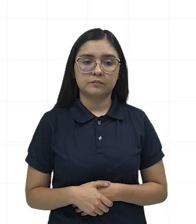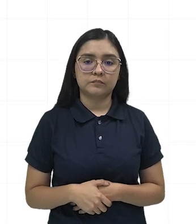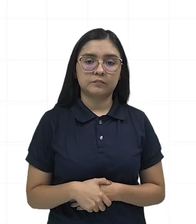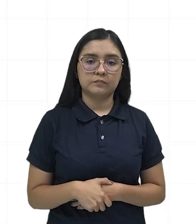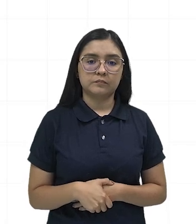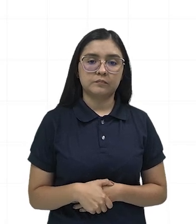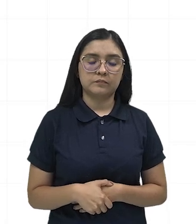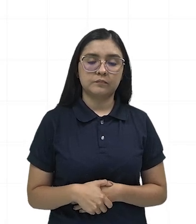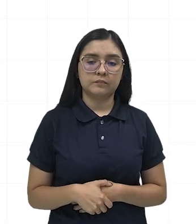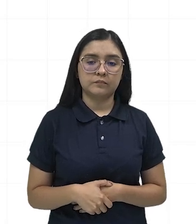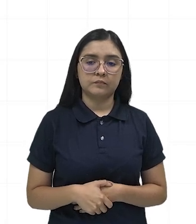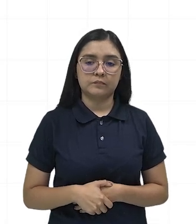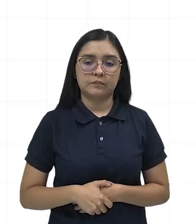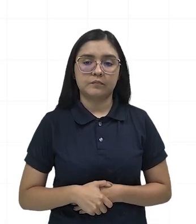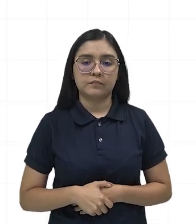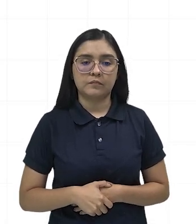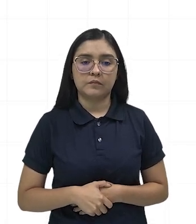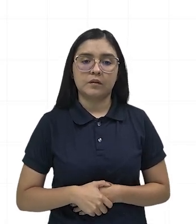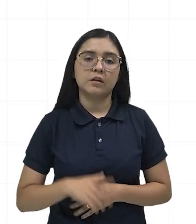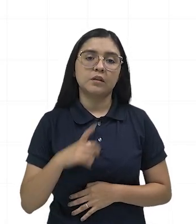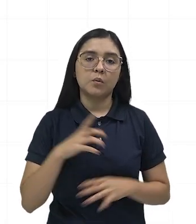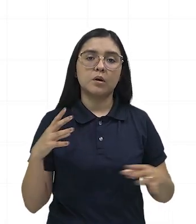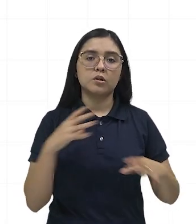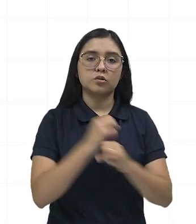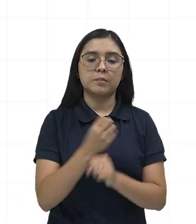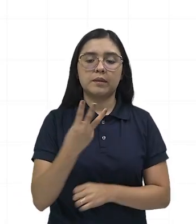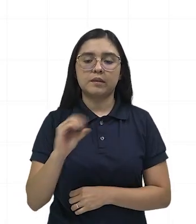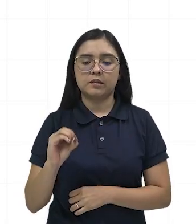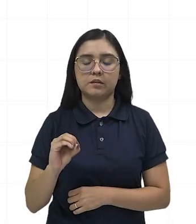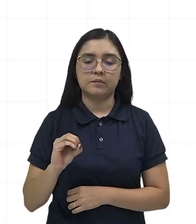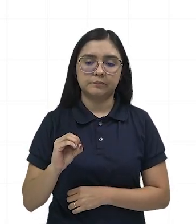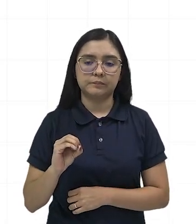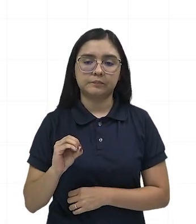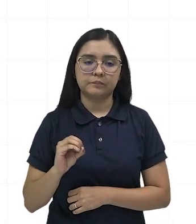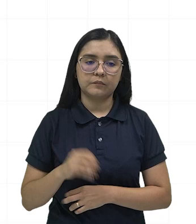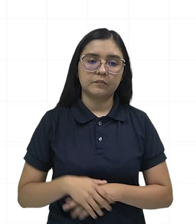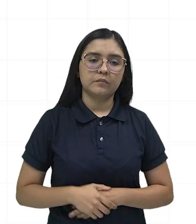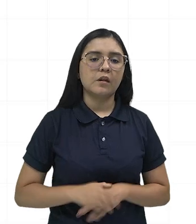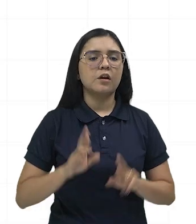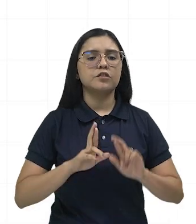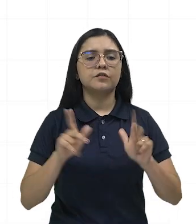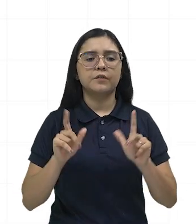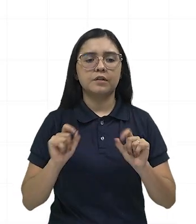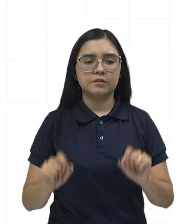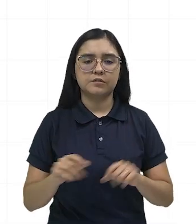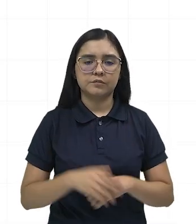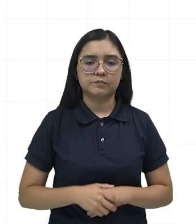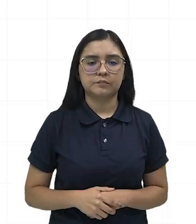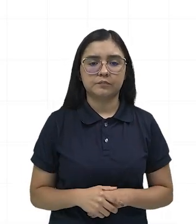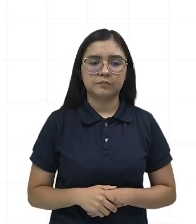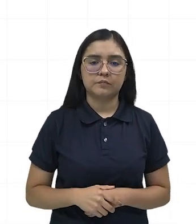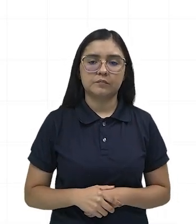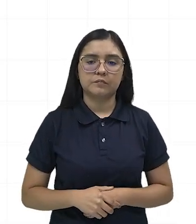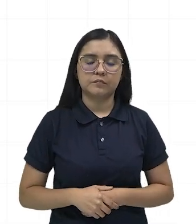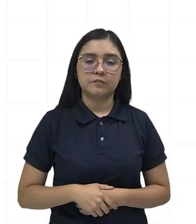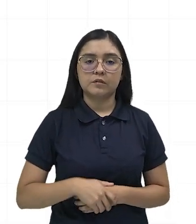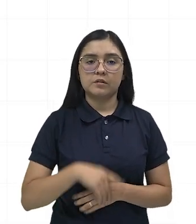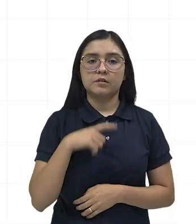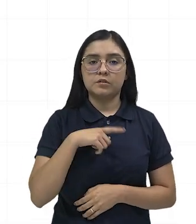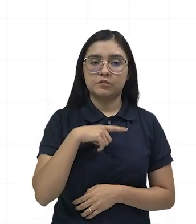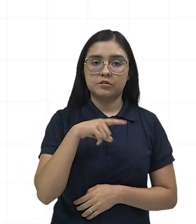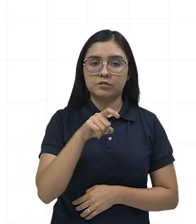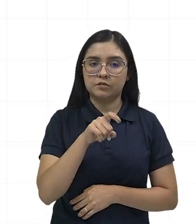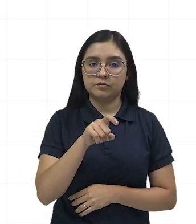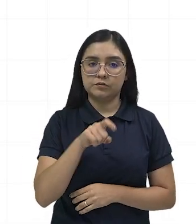é 30. E a diferença entre eles, ou seja, x menos